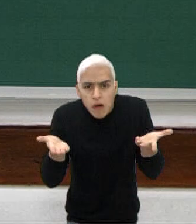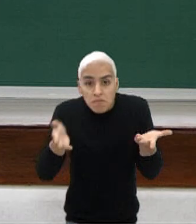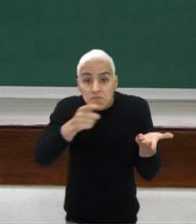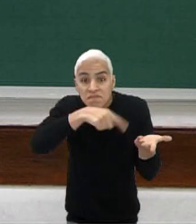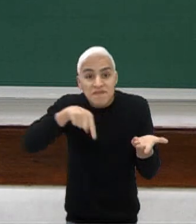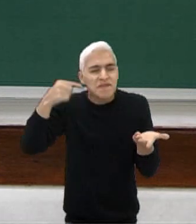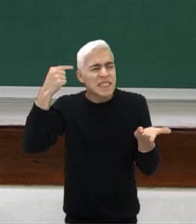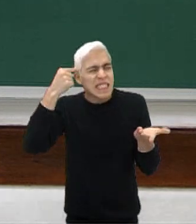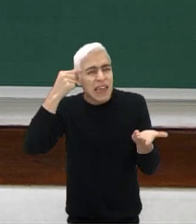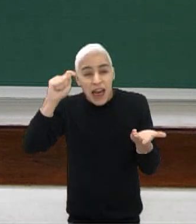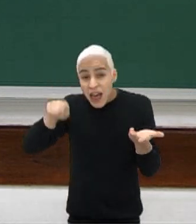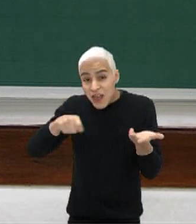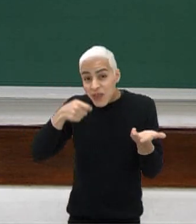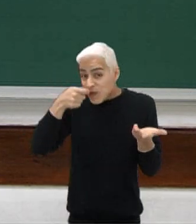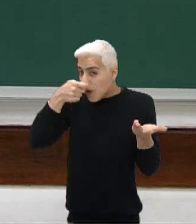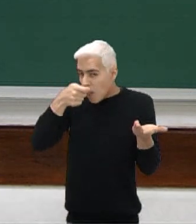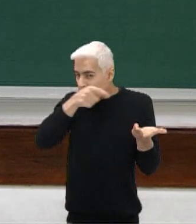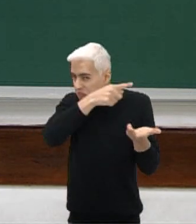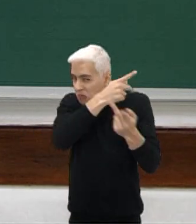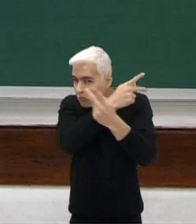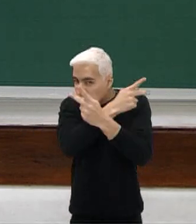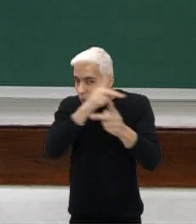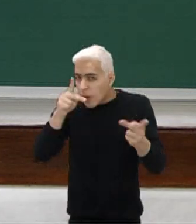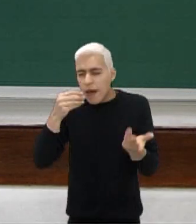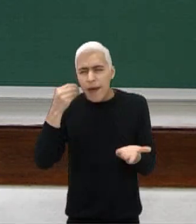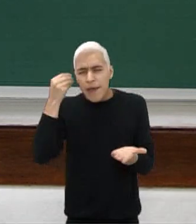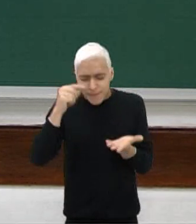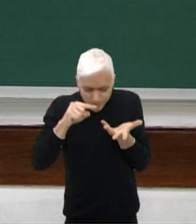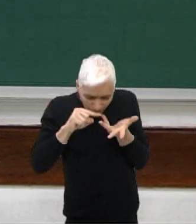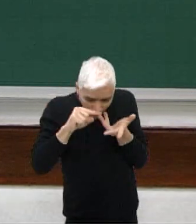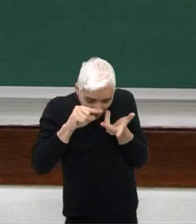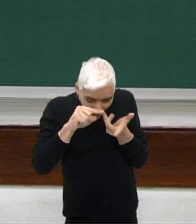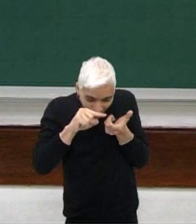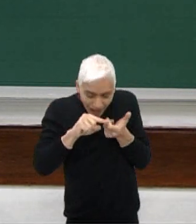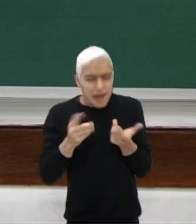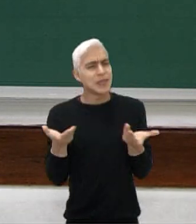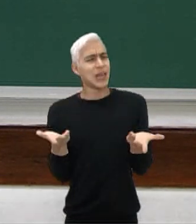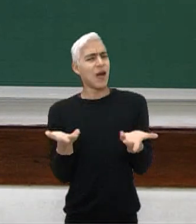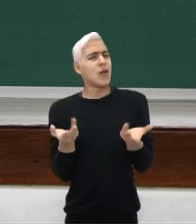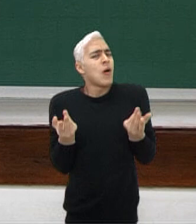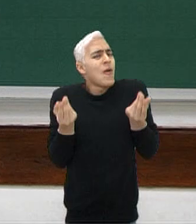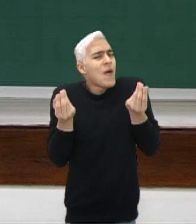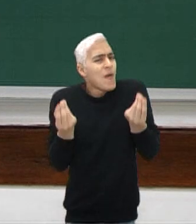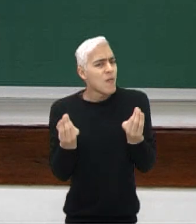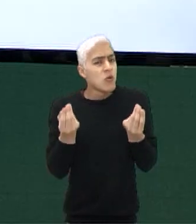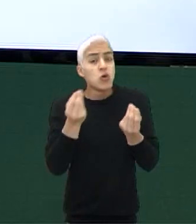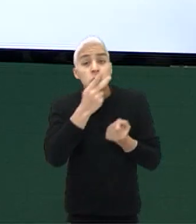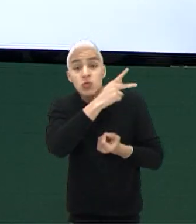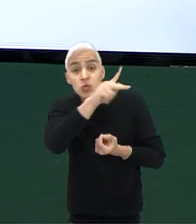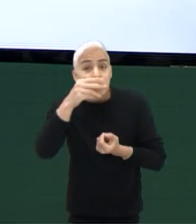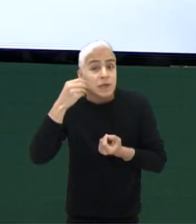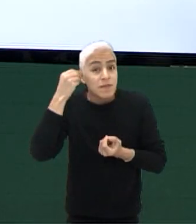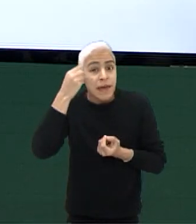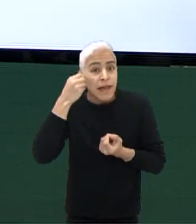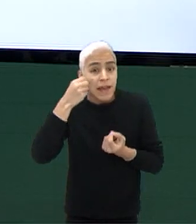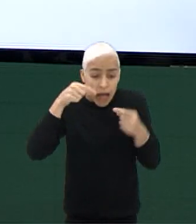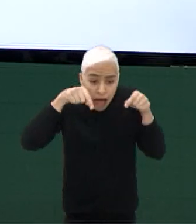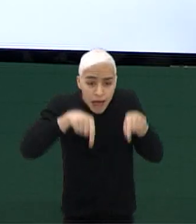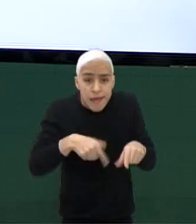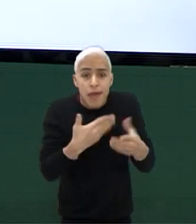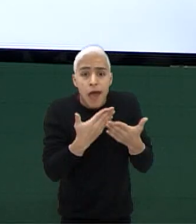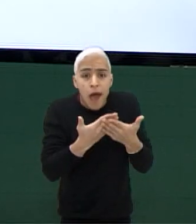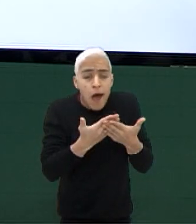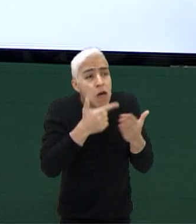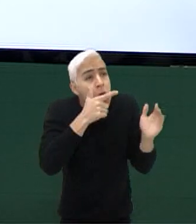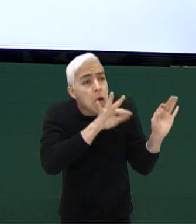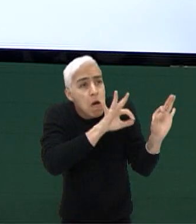Pensaram a respeito das experiências que vocês já tiveram? E agora, como tem sido a sua experiência com as aulas em